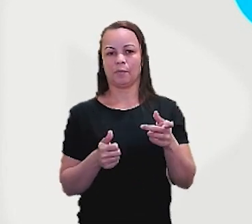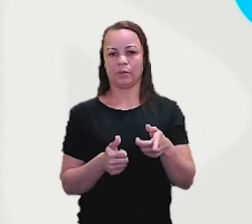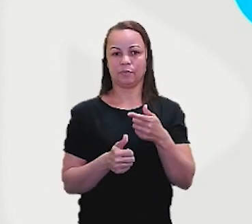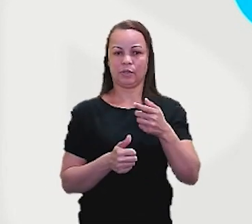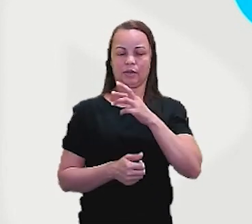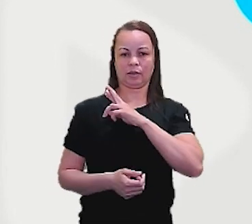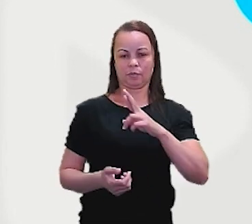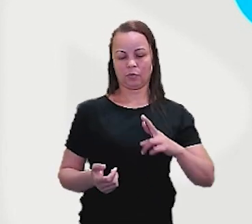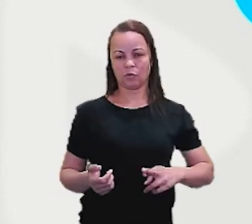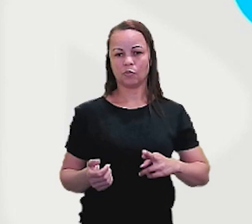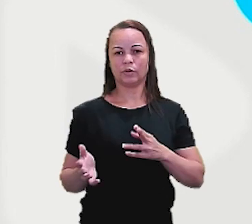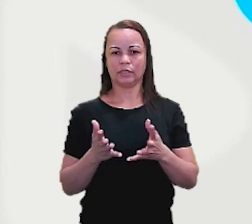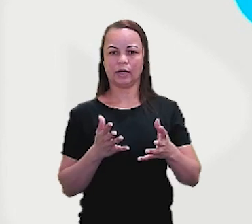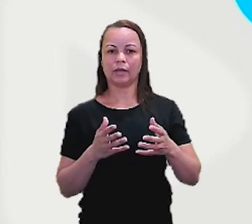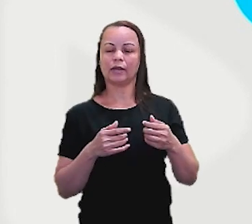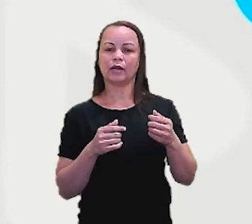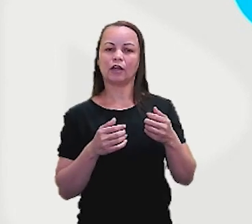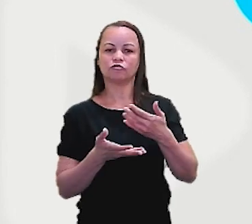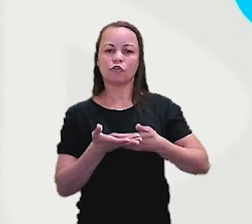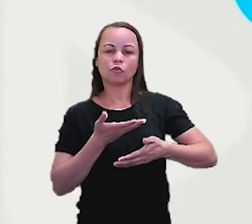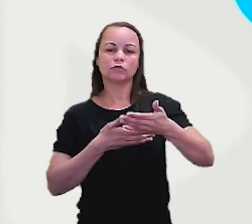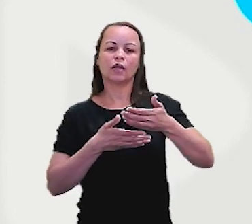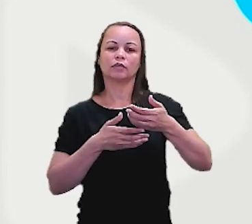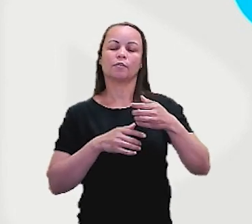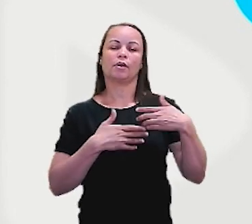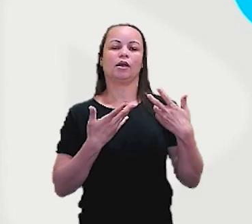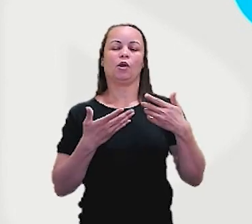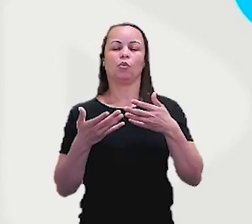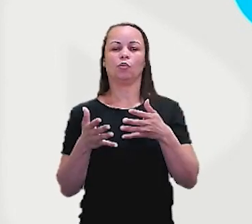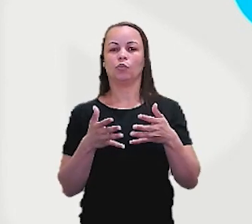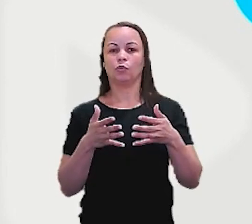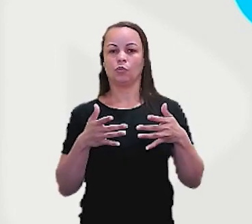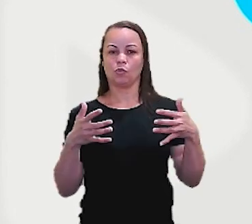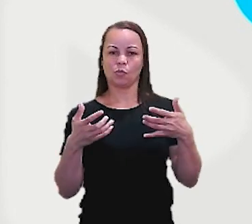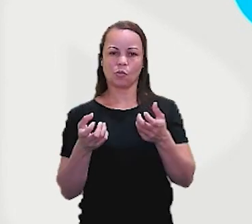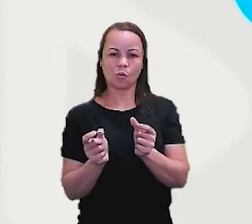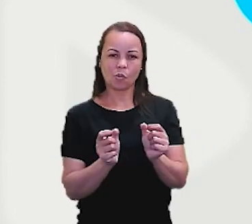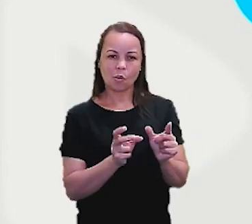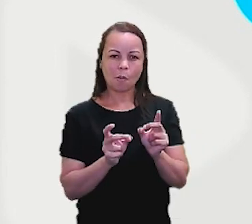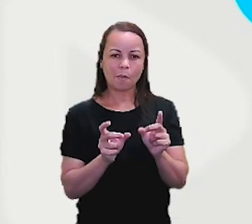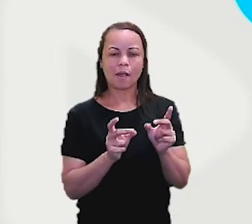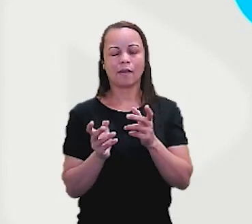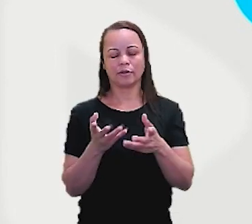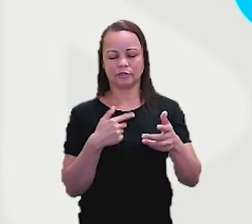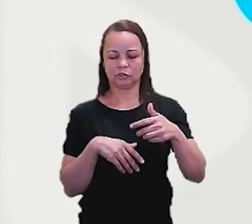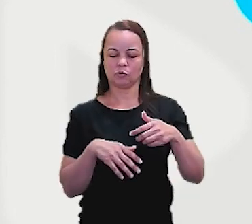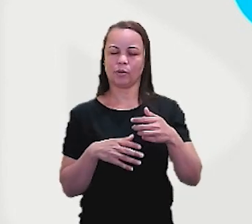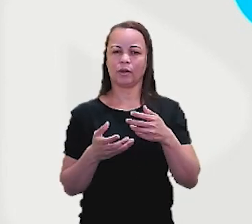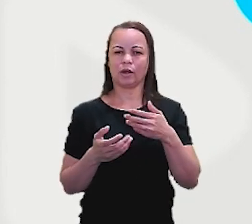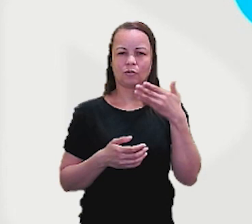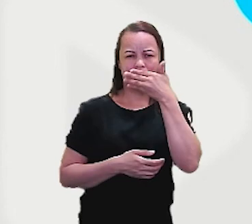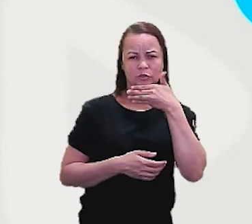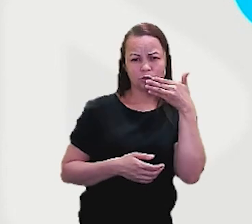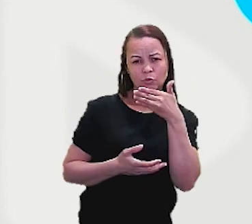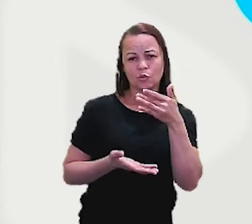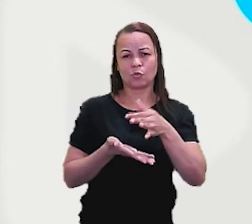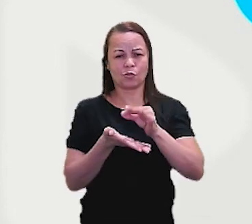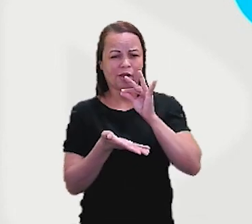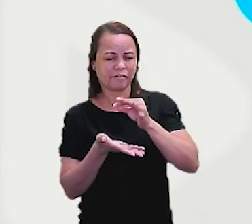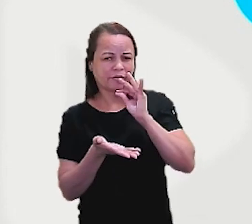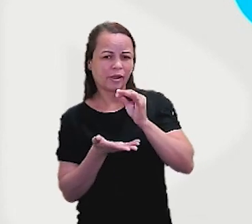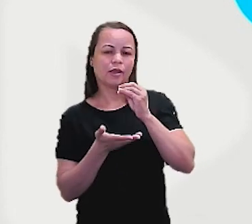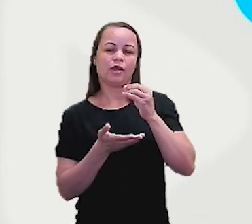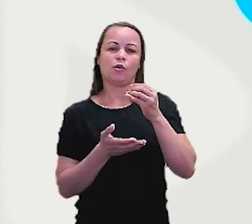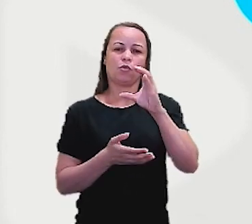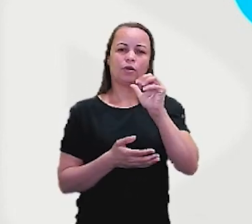economia rural, voltada para o comércio e produtos rurais, o cacau, o café, o açúcar, o algodão. Então, a partir do momento que essa